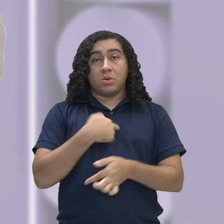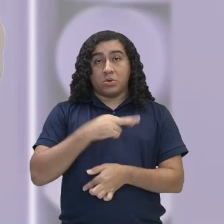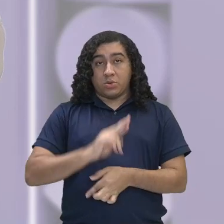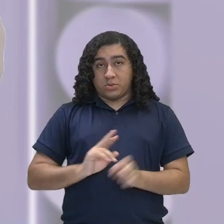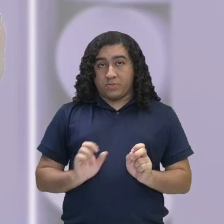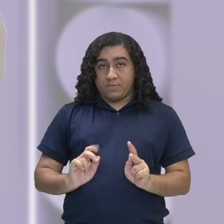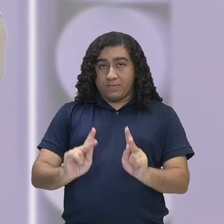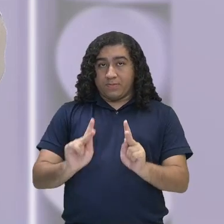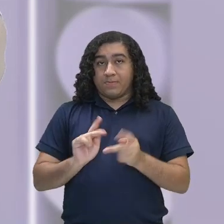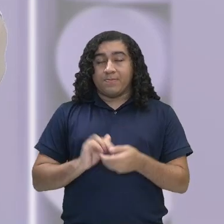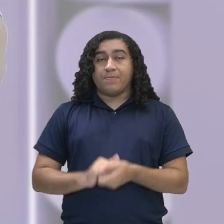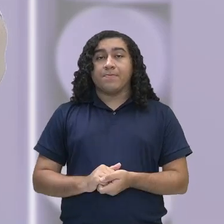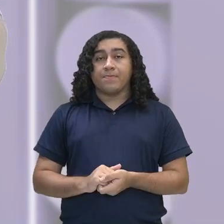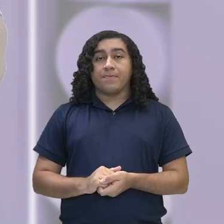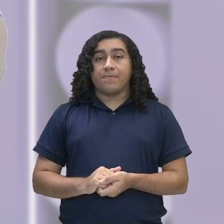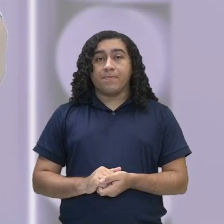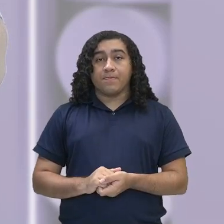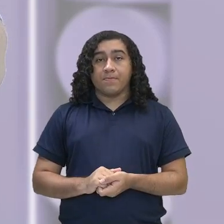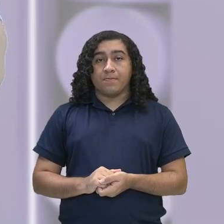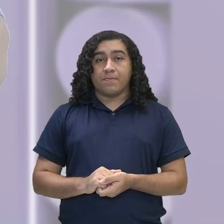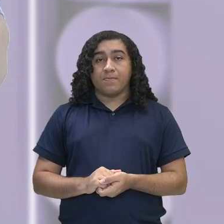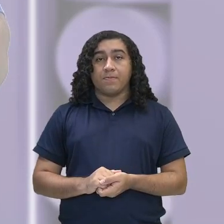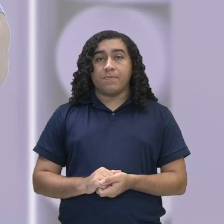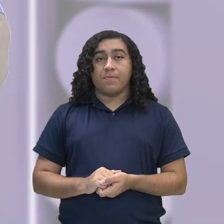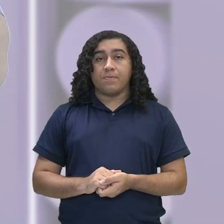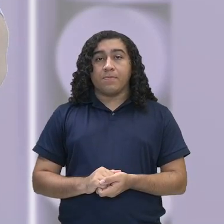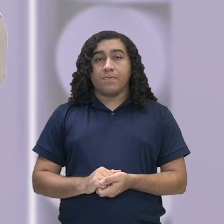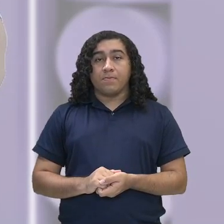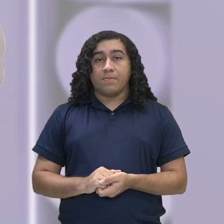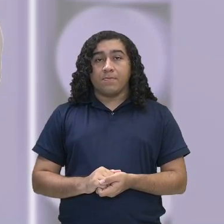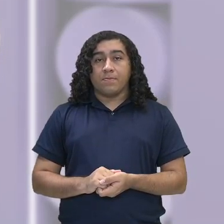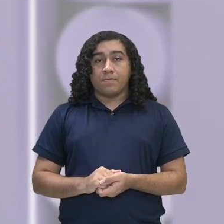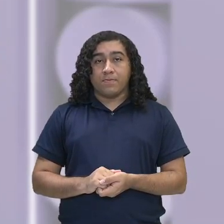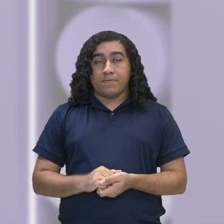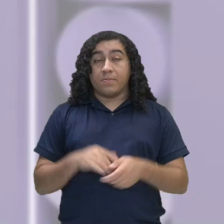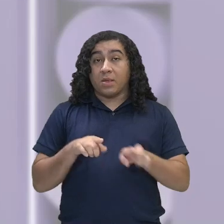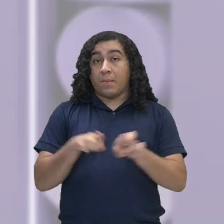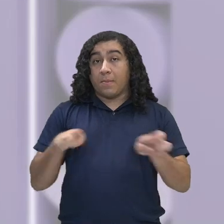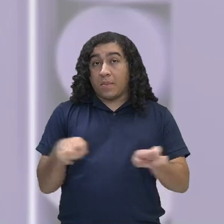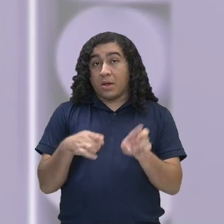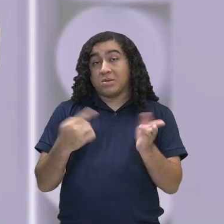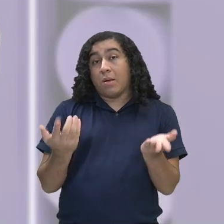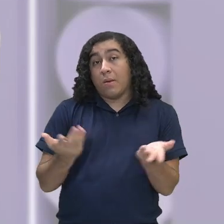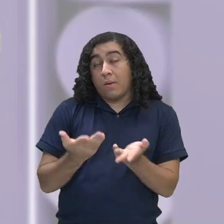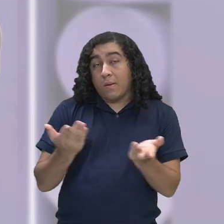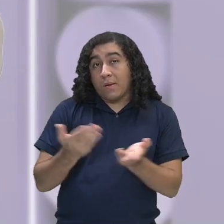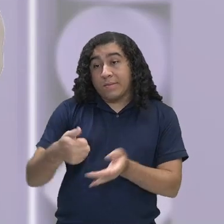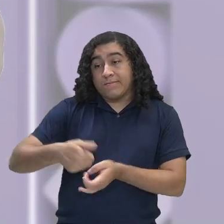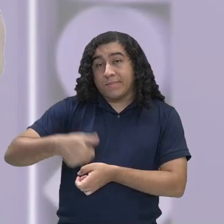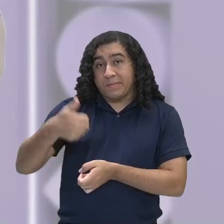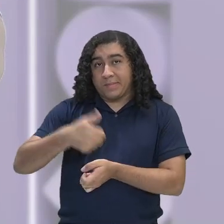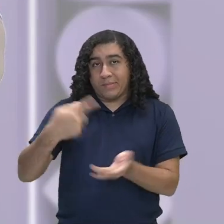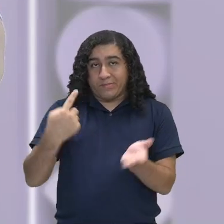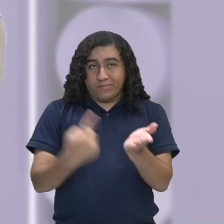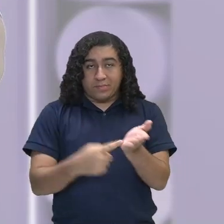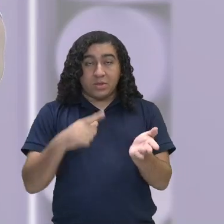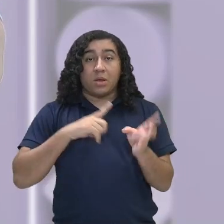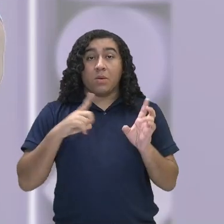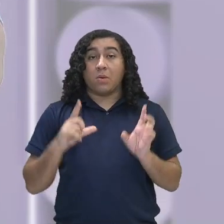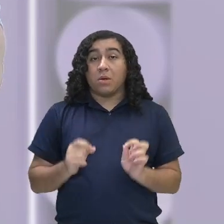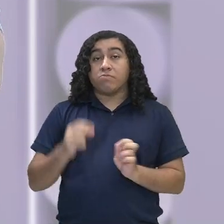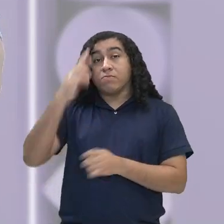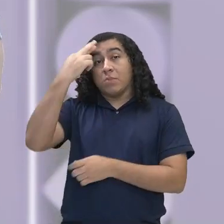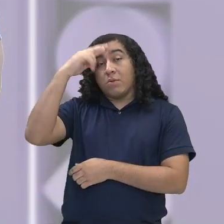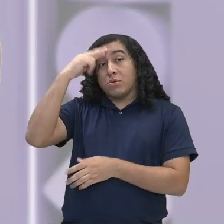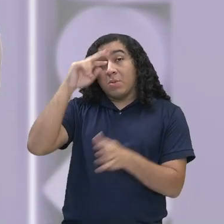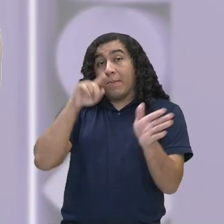ok? Mas eu quero te convidar para, nesse primeiro momento, nós refletirmos uma pergunta que é